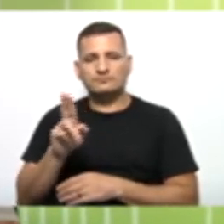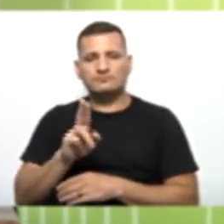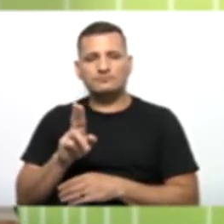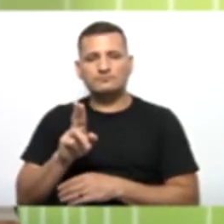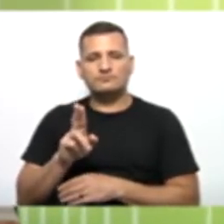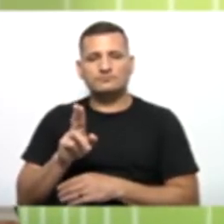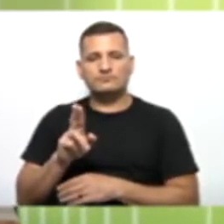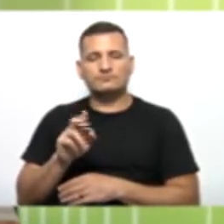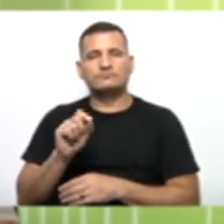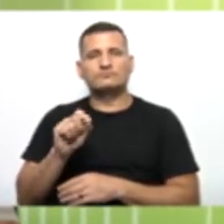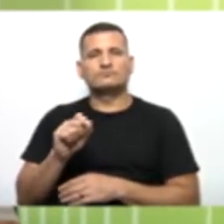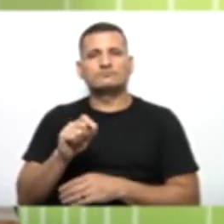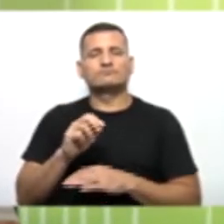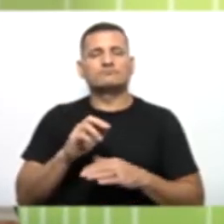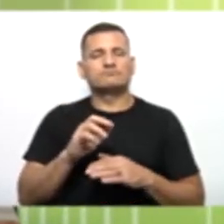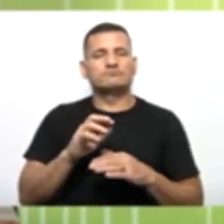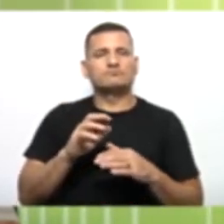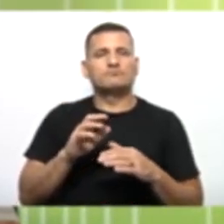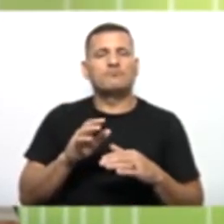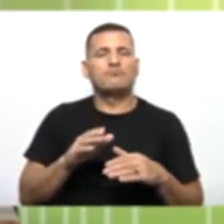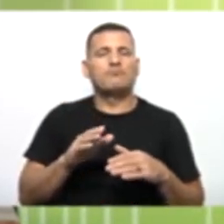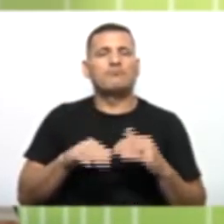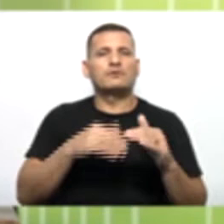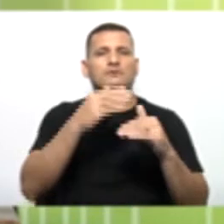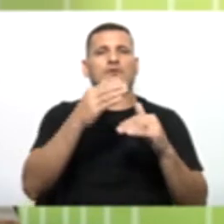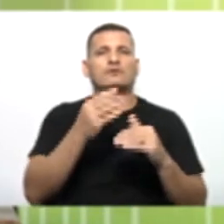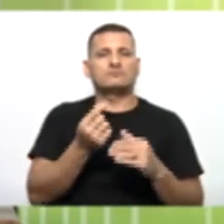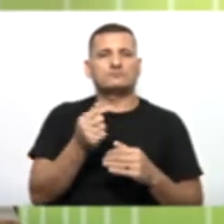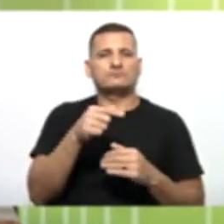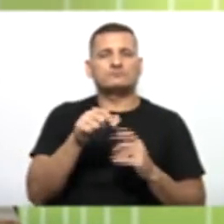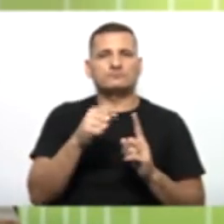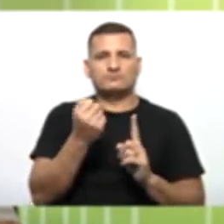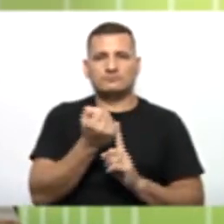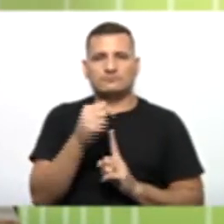ganho social desse produto.